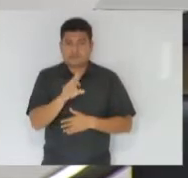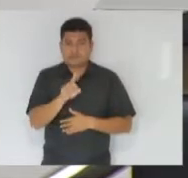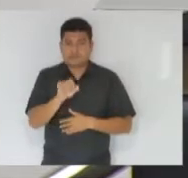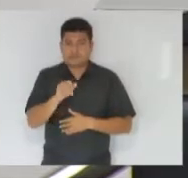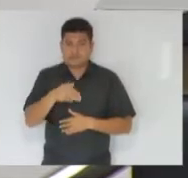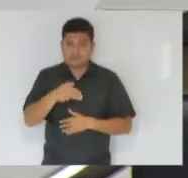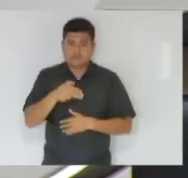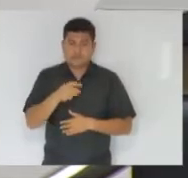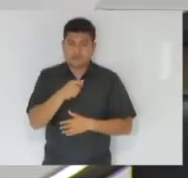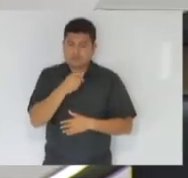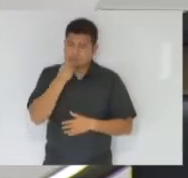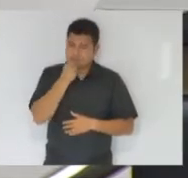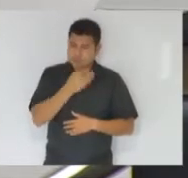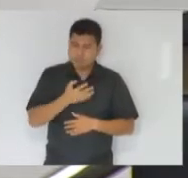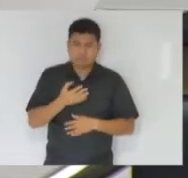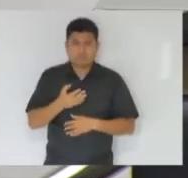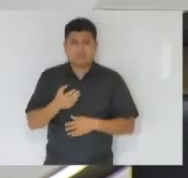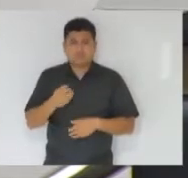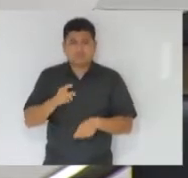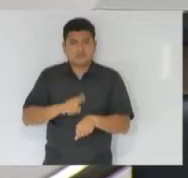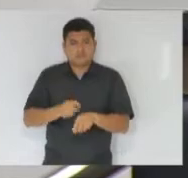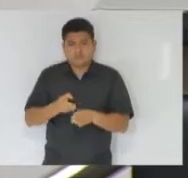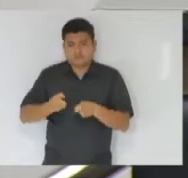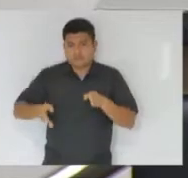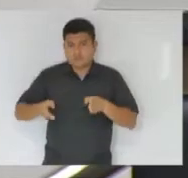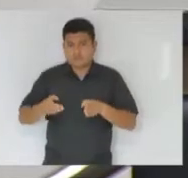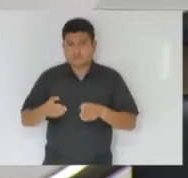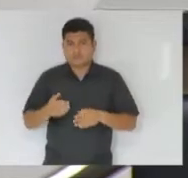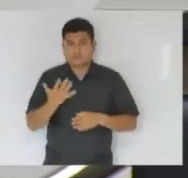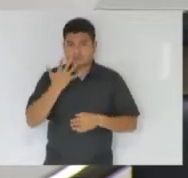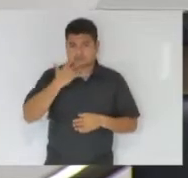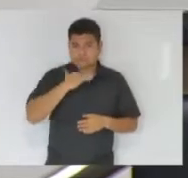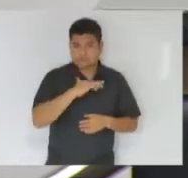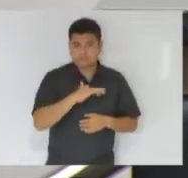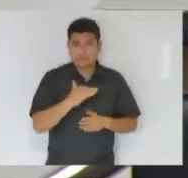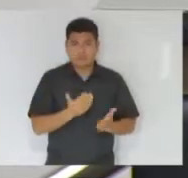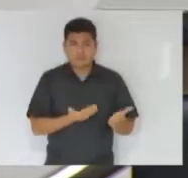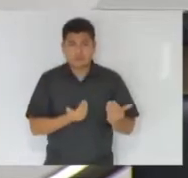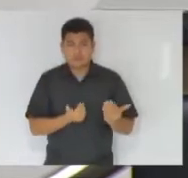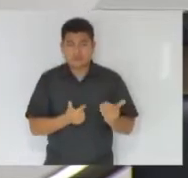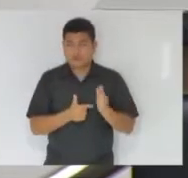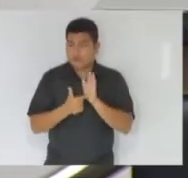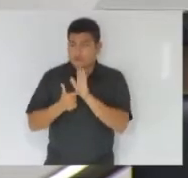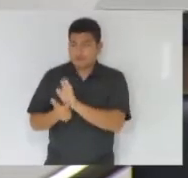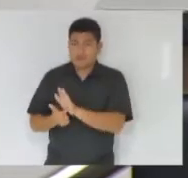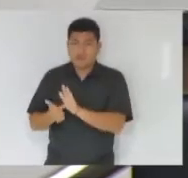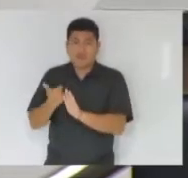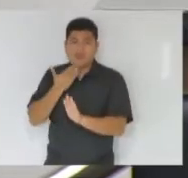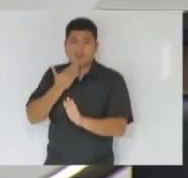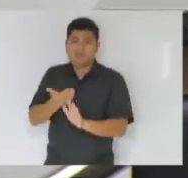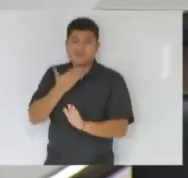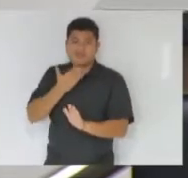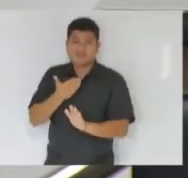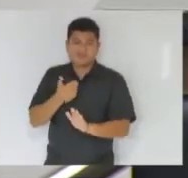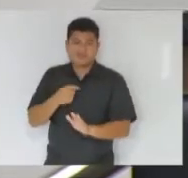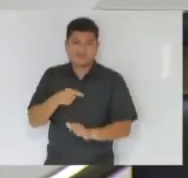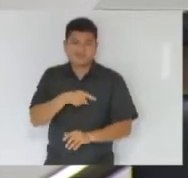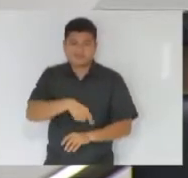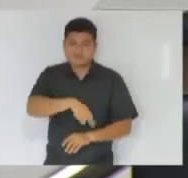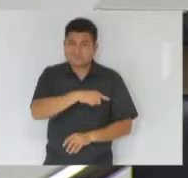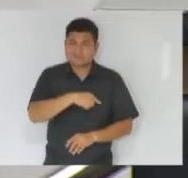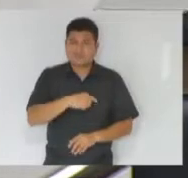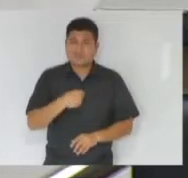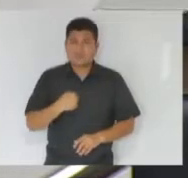muito bonito, quando as crianças podem, esses jovens podem apresentar as reivindicações daquela escola. E é